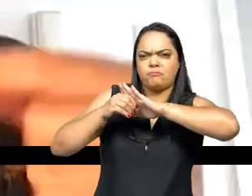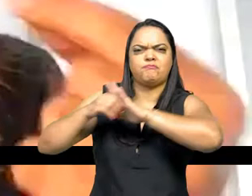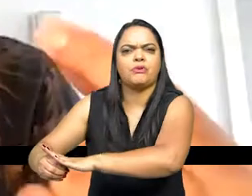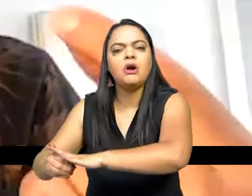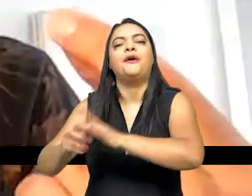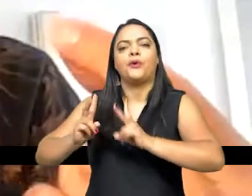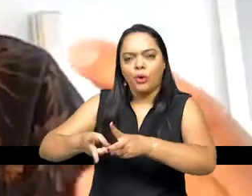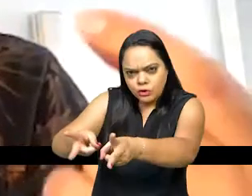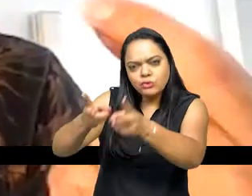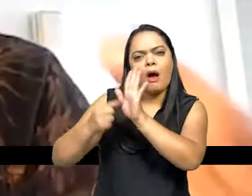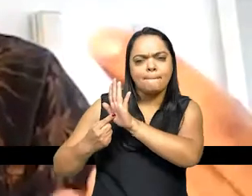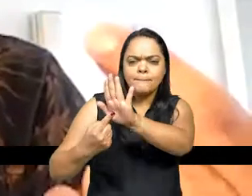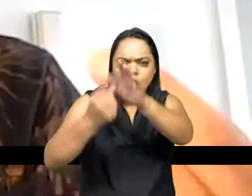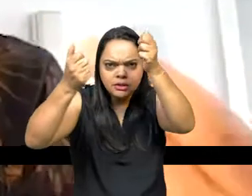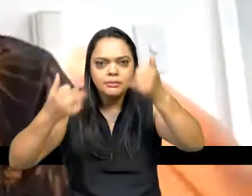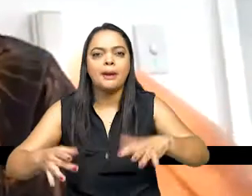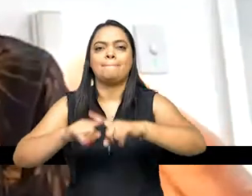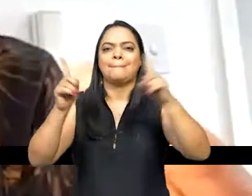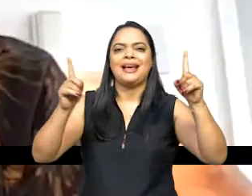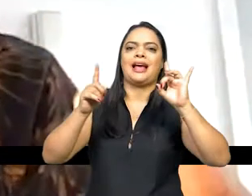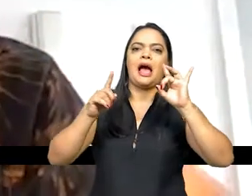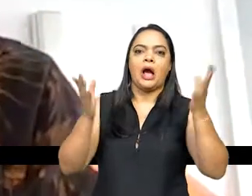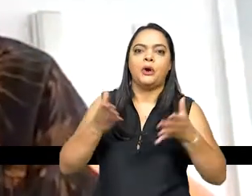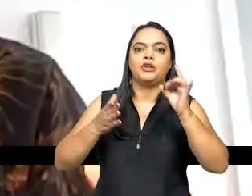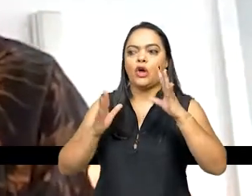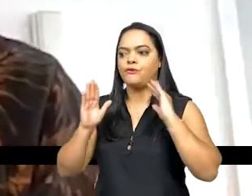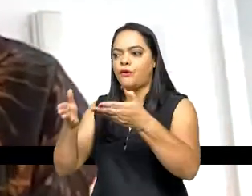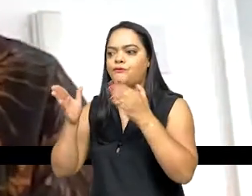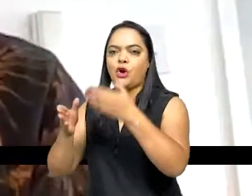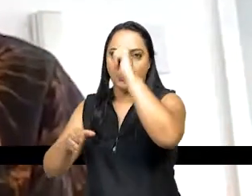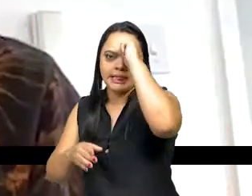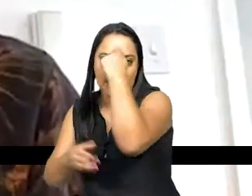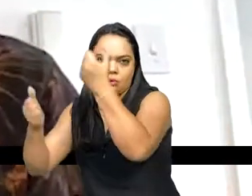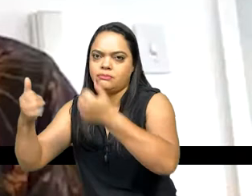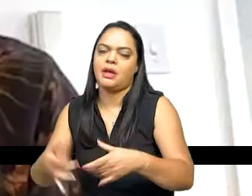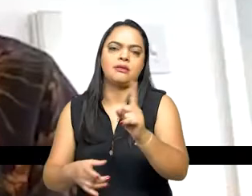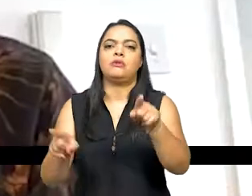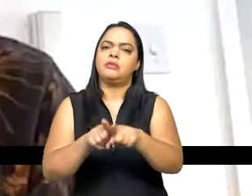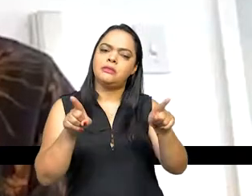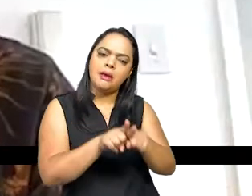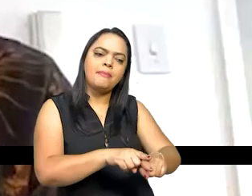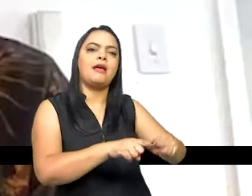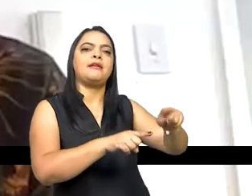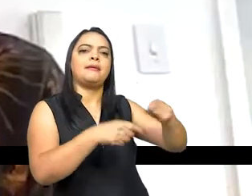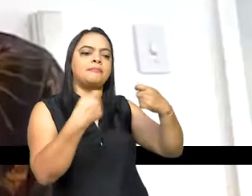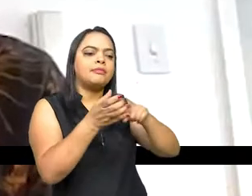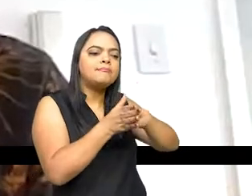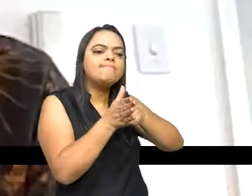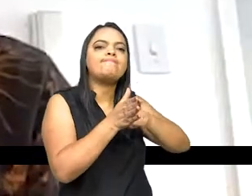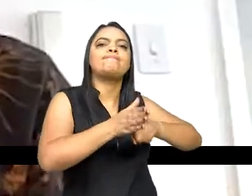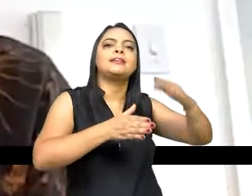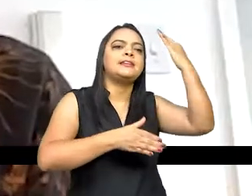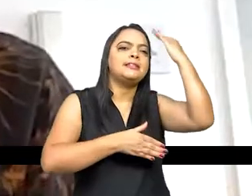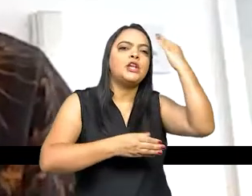agora, além de entender o prejuízo causado aos negros, a gente quer saber também como que se construiu a